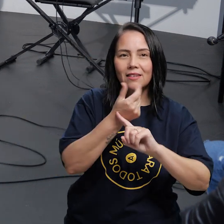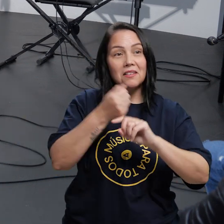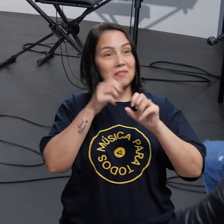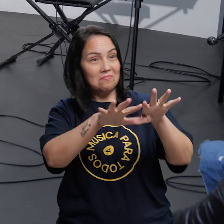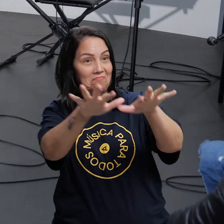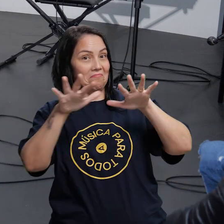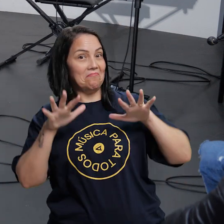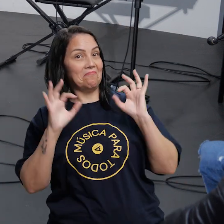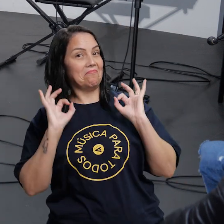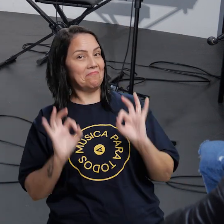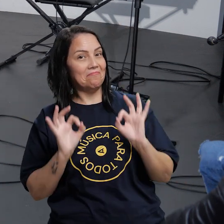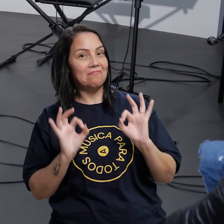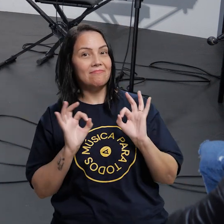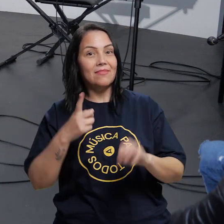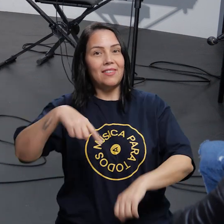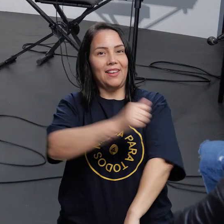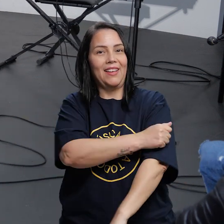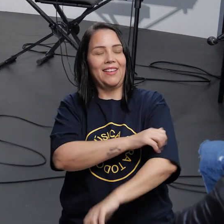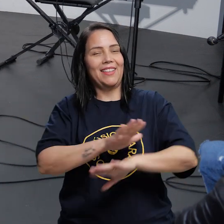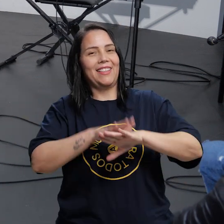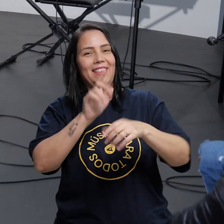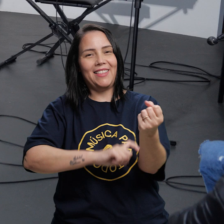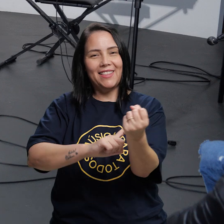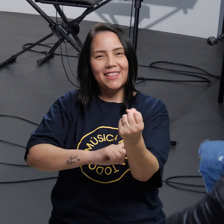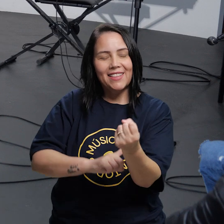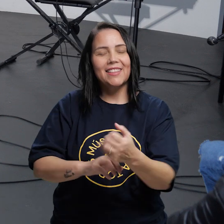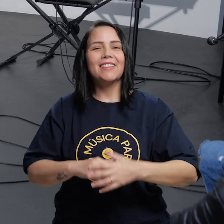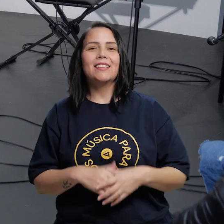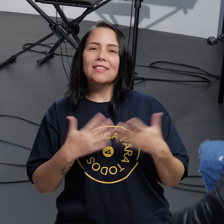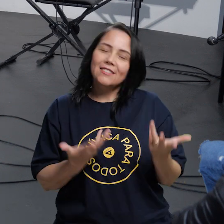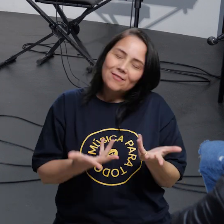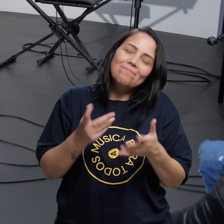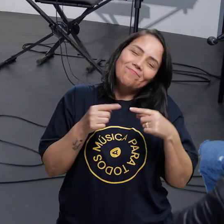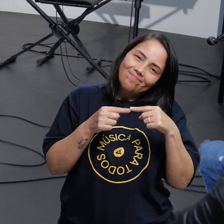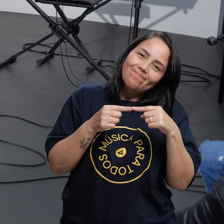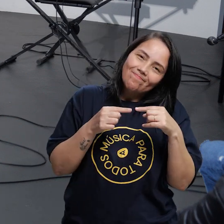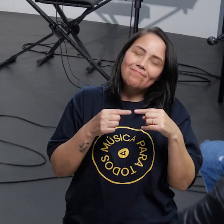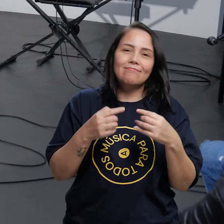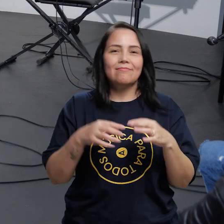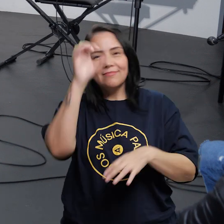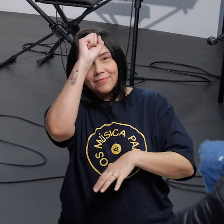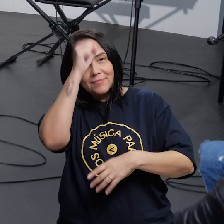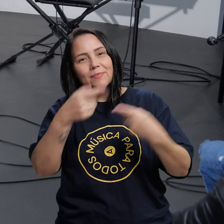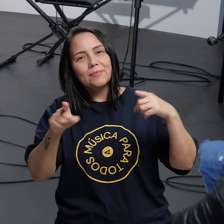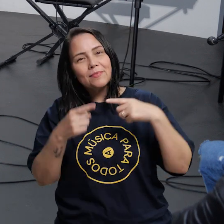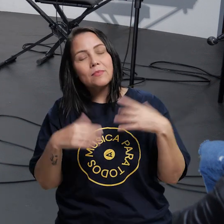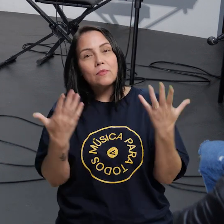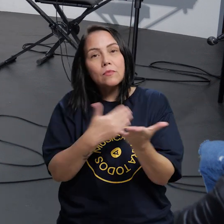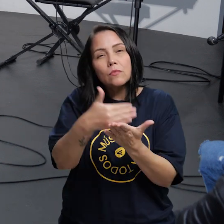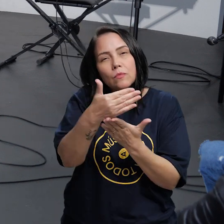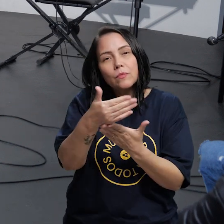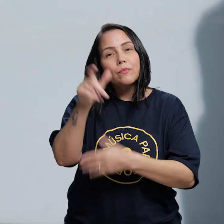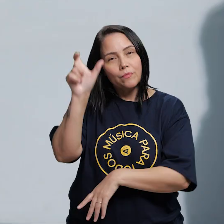casa cheia, como o Samuca já falou, né? Deixa os alunos mais nervosos, mas faz parte do aprendizado musical, né? Então, a gente